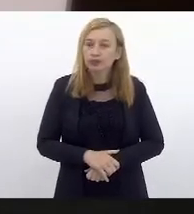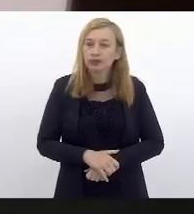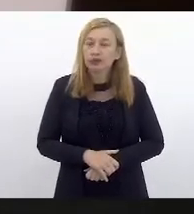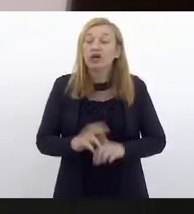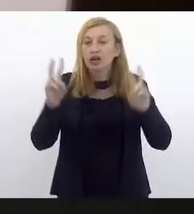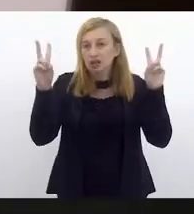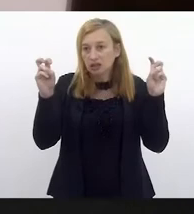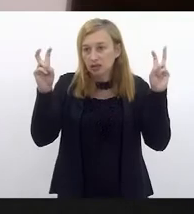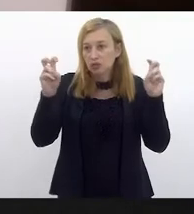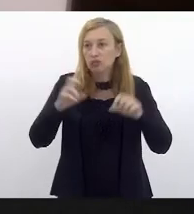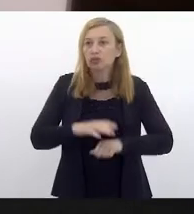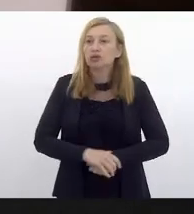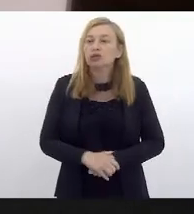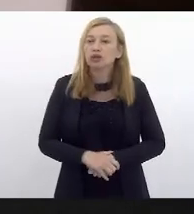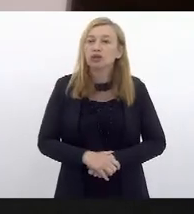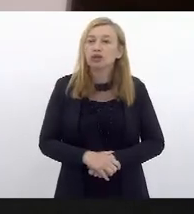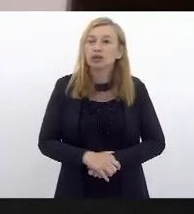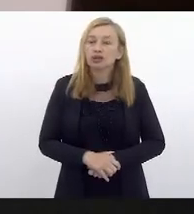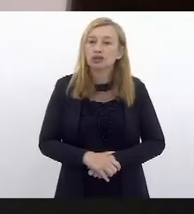essa situação.